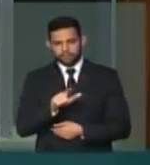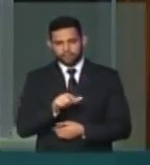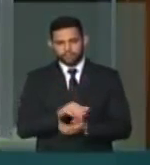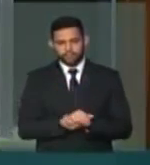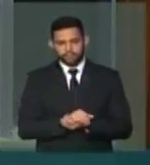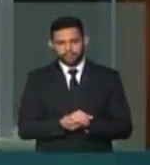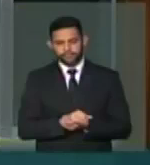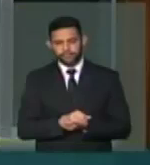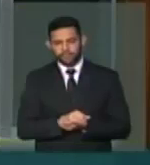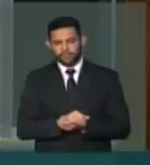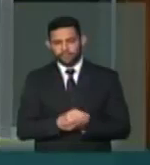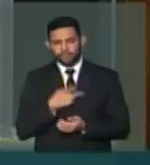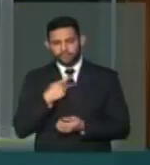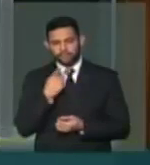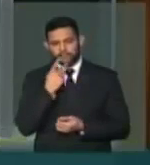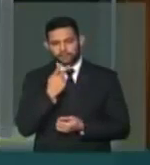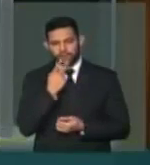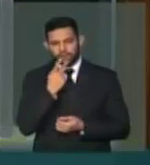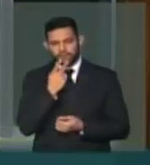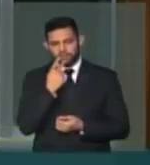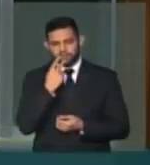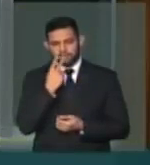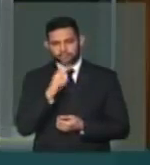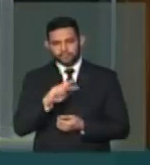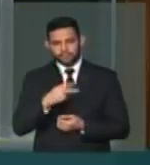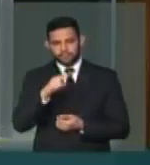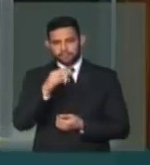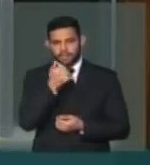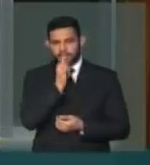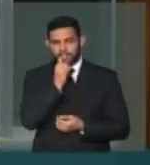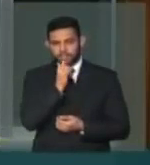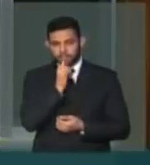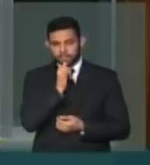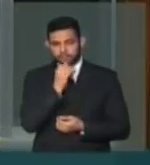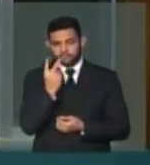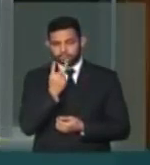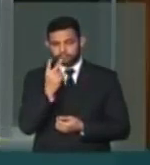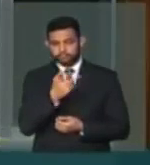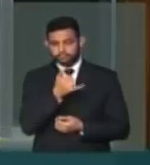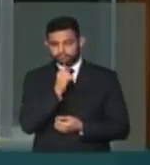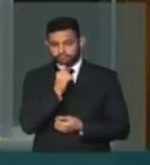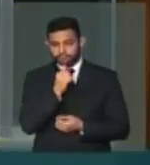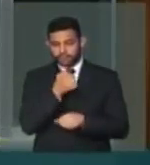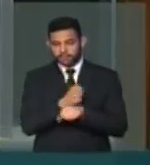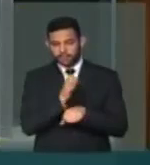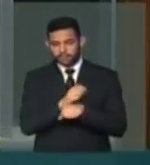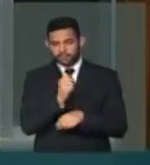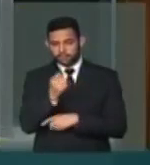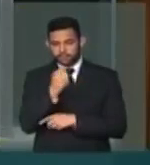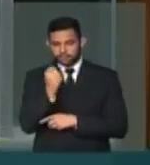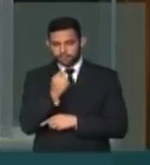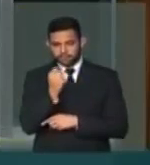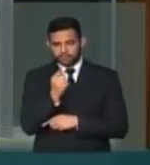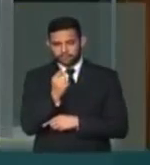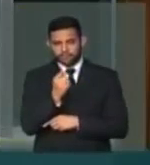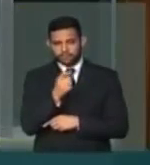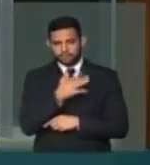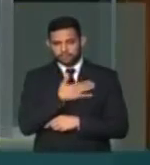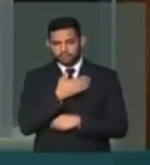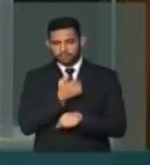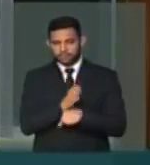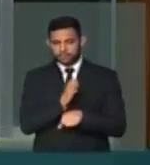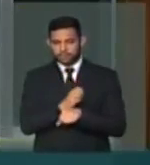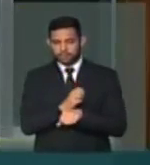E foi falado sobre o reajuste na energia elétrica, especialmente no estado do Rio Grande do Sul, no meu